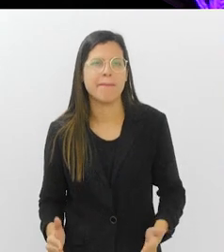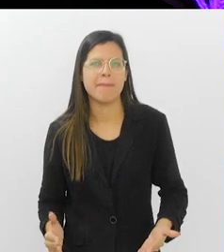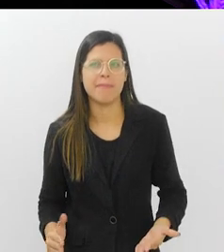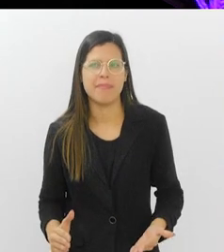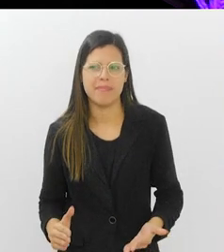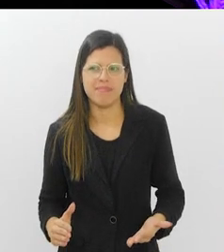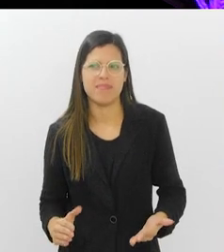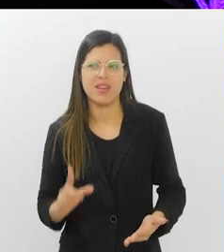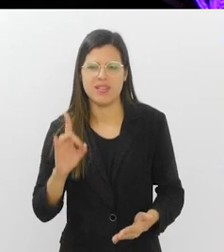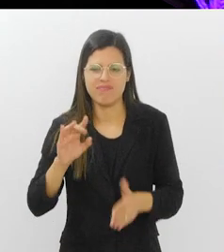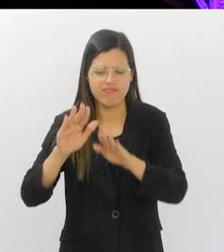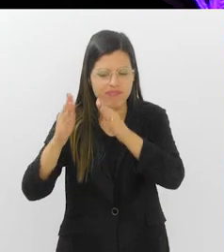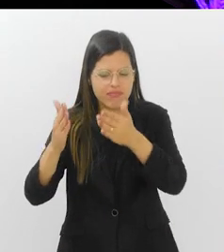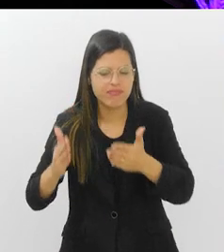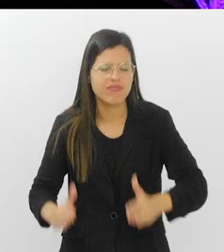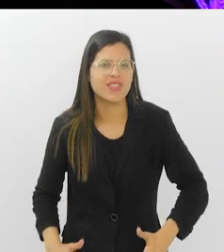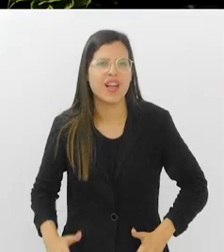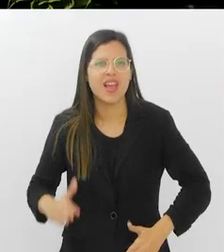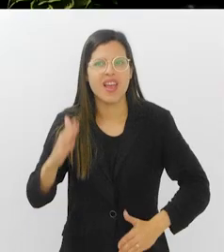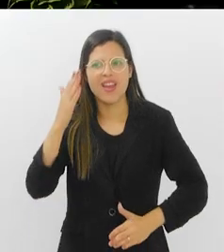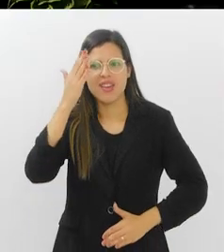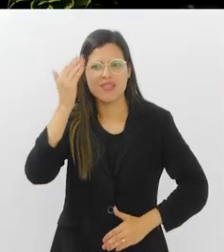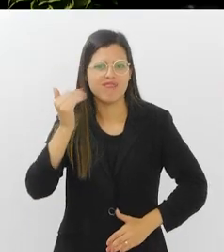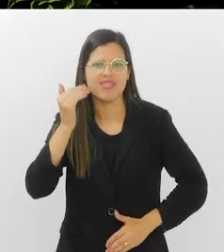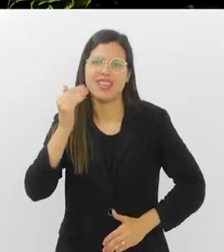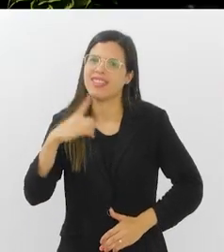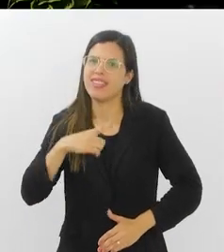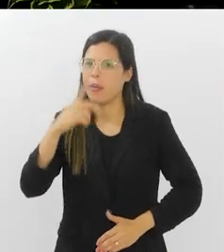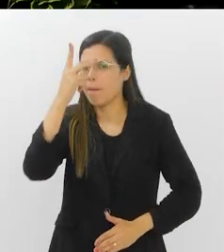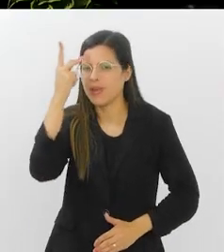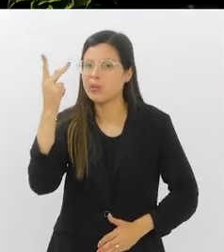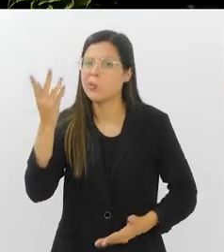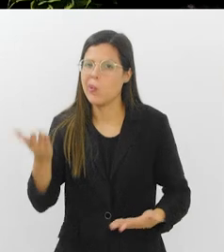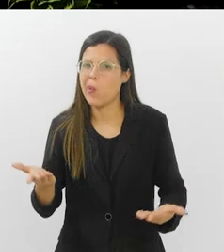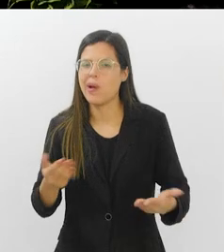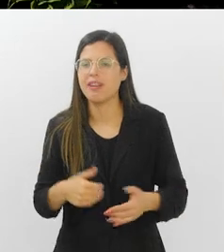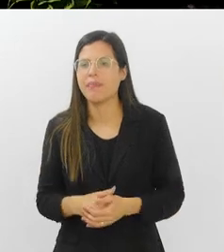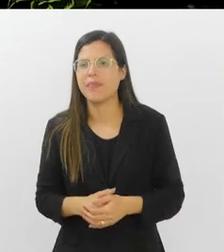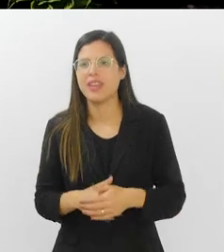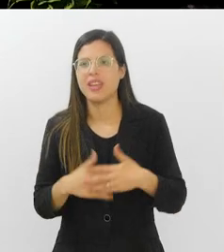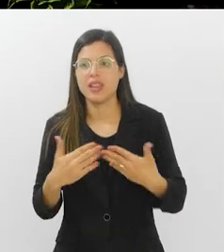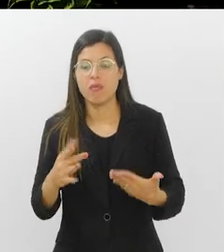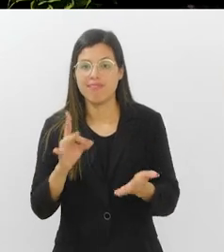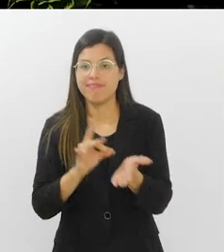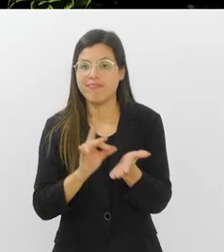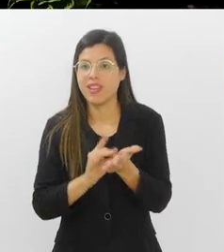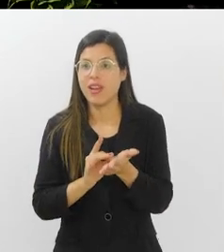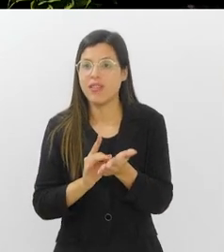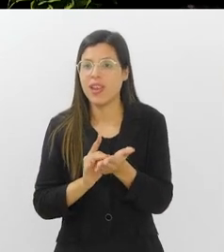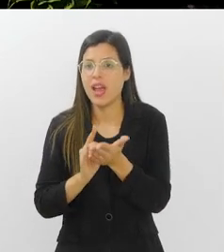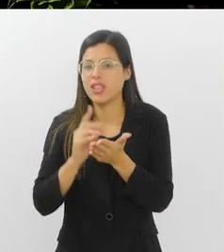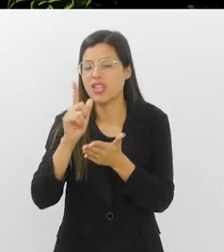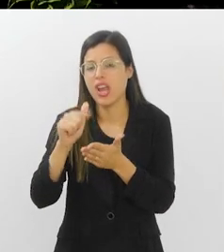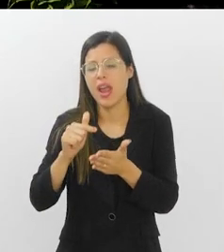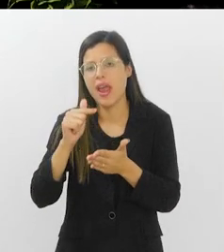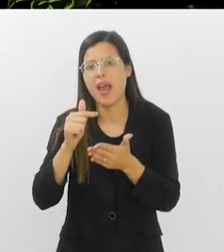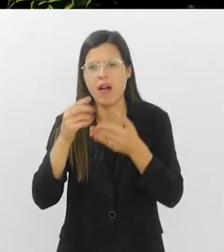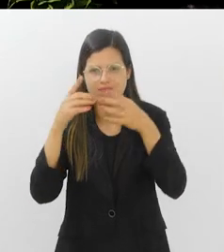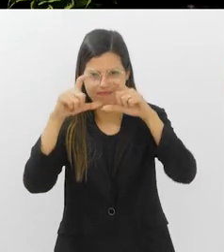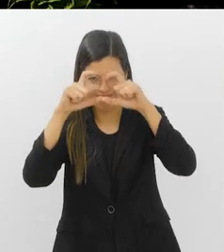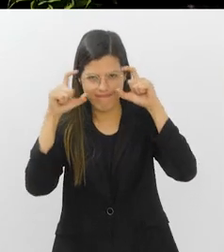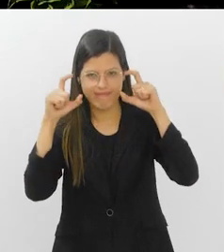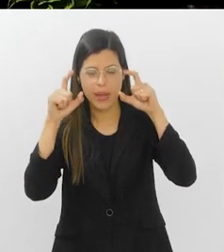enxergar a pessoa mas basta que enxerga a forma da pessoa já desvio da pessoa vão embora Então na verdade é uma forma de